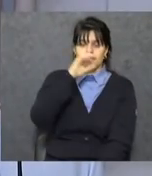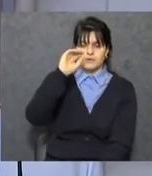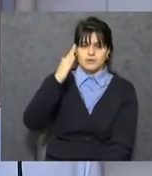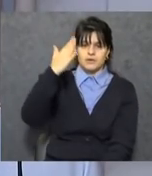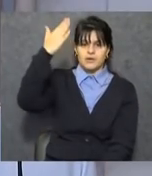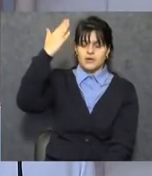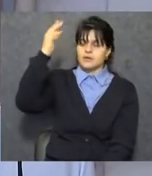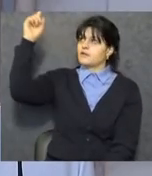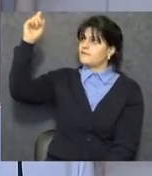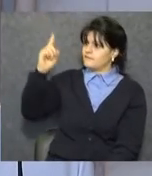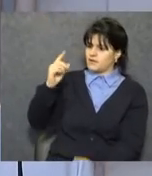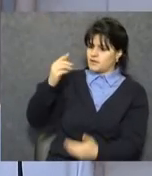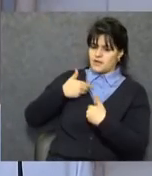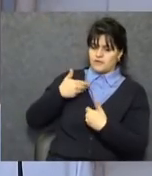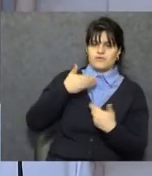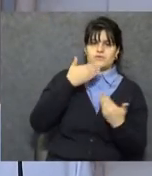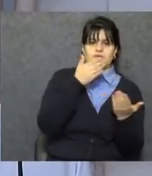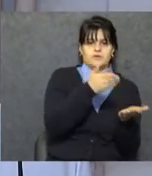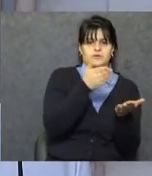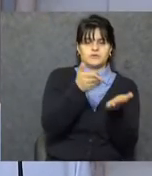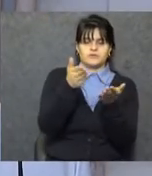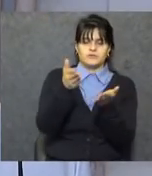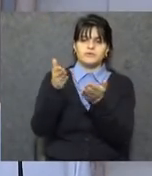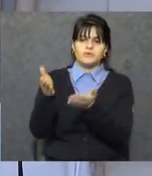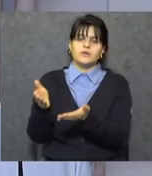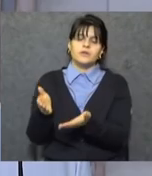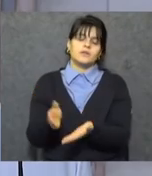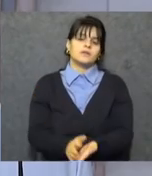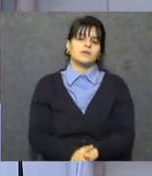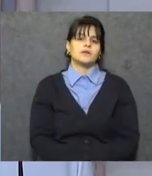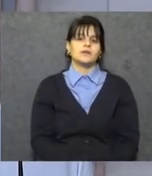omnipotente, vinde em nosso